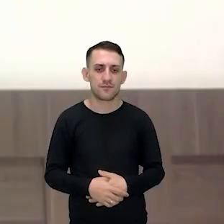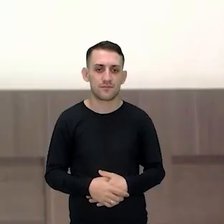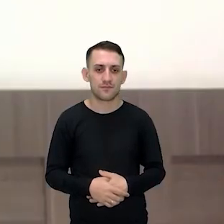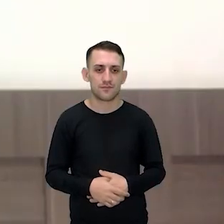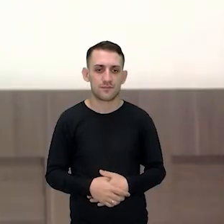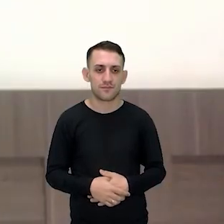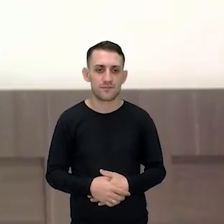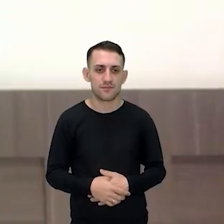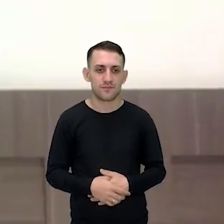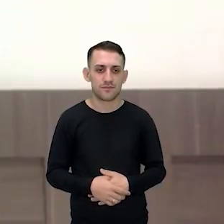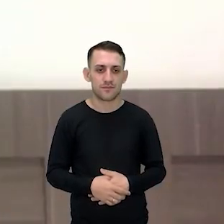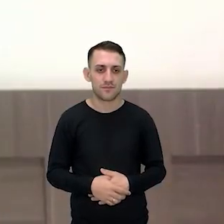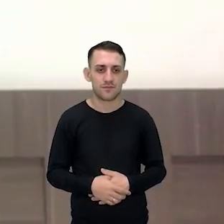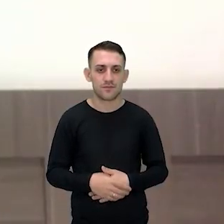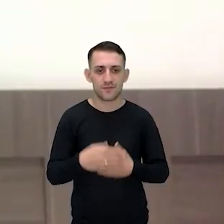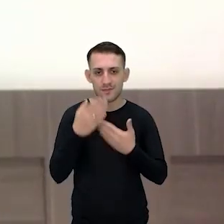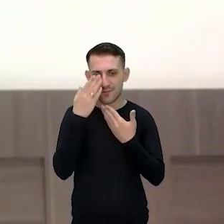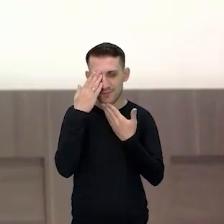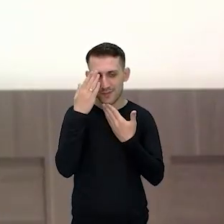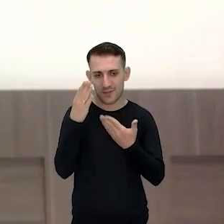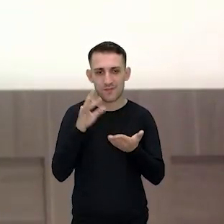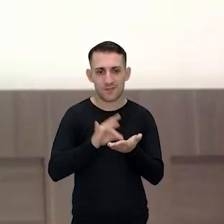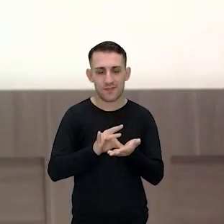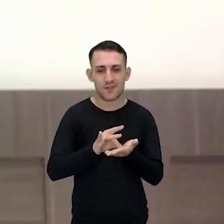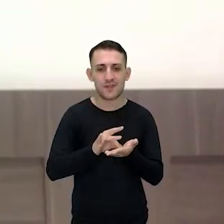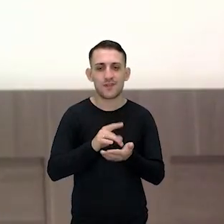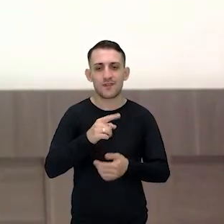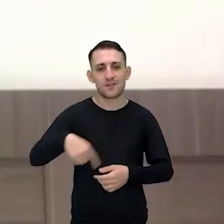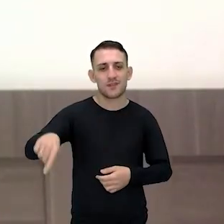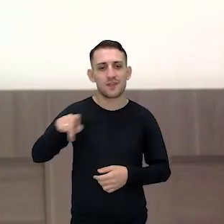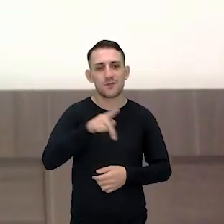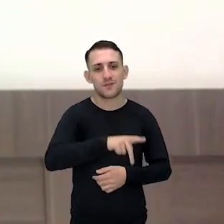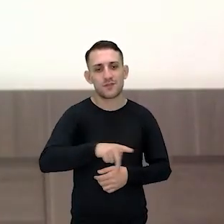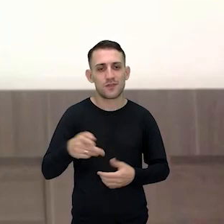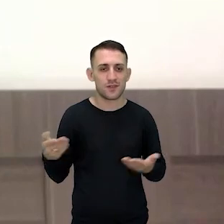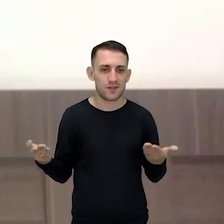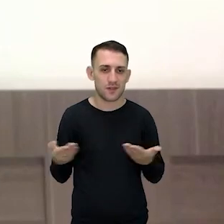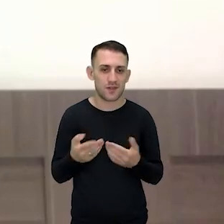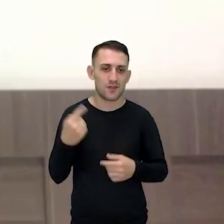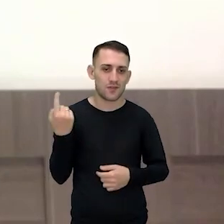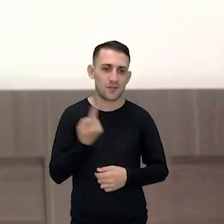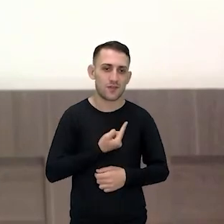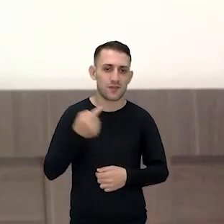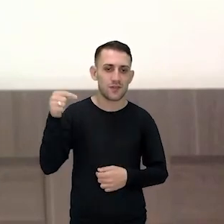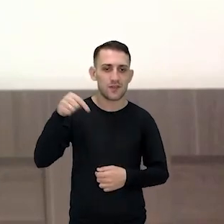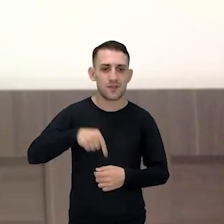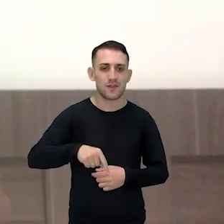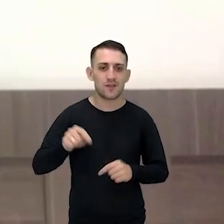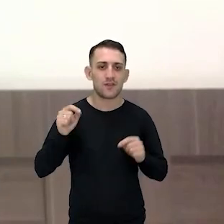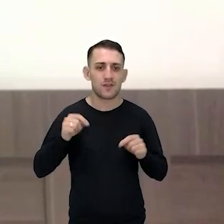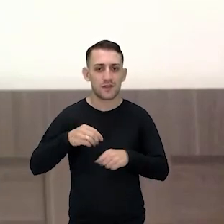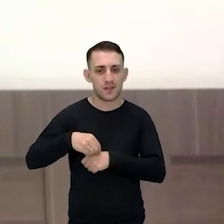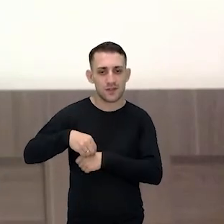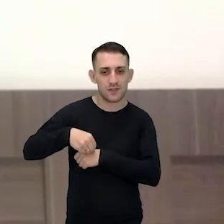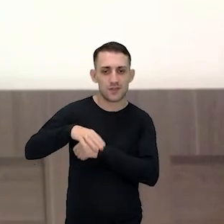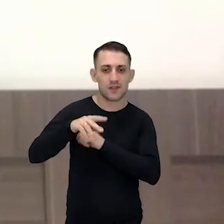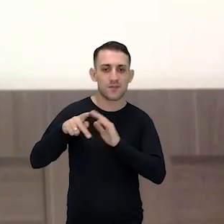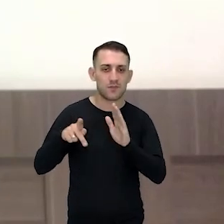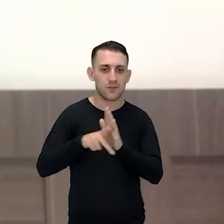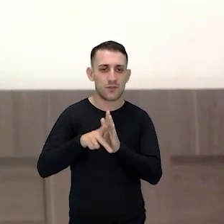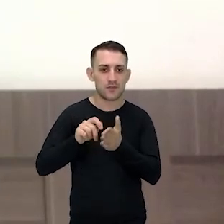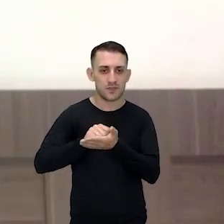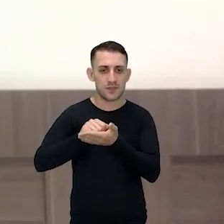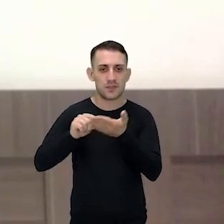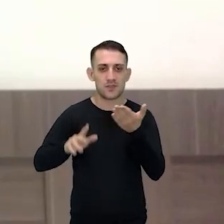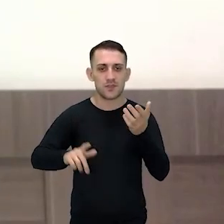Maravilha, Evelise, muito obrigado, né? Então, professores e professoras, agora nós vamos para a sugestão, né, de